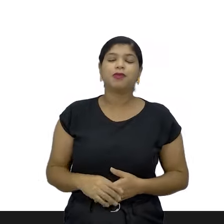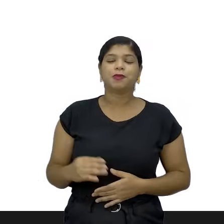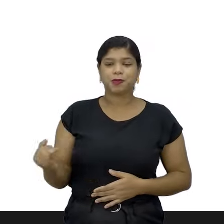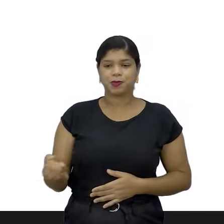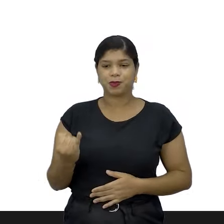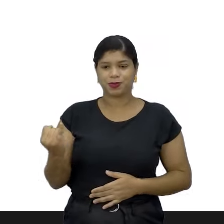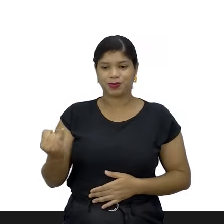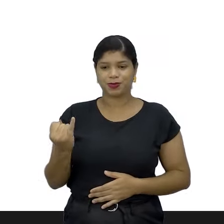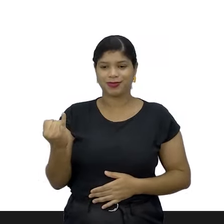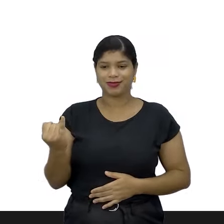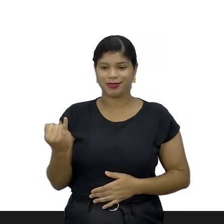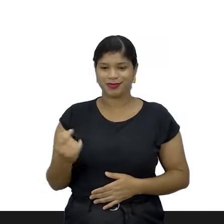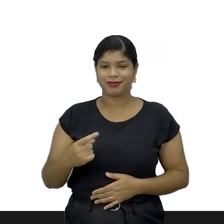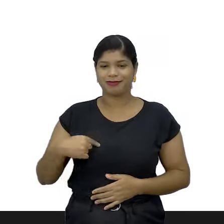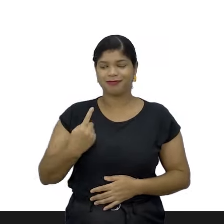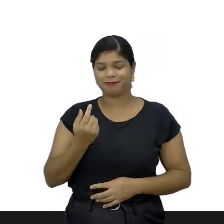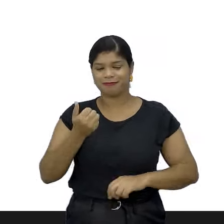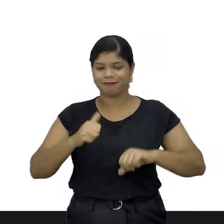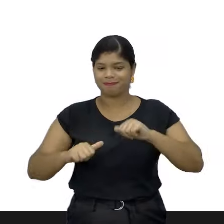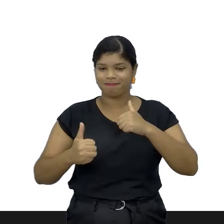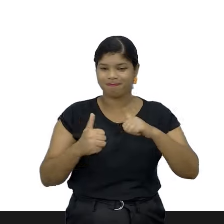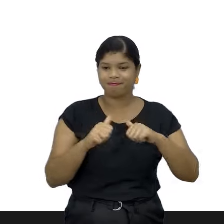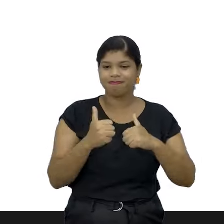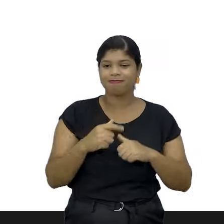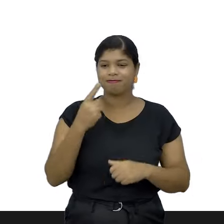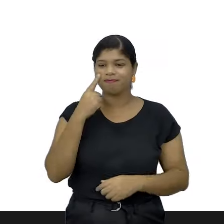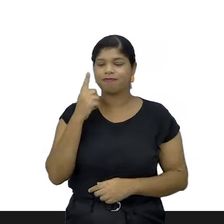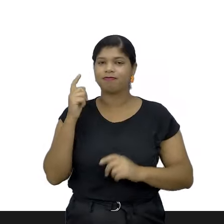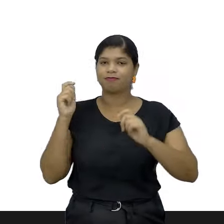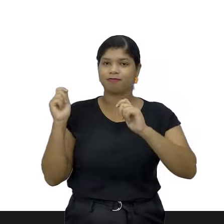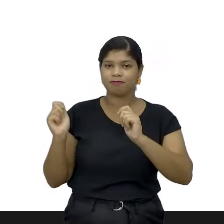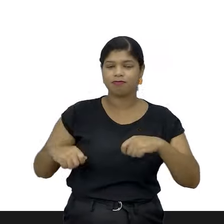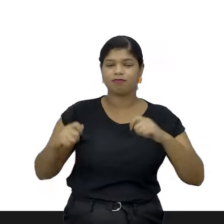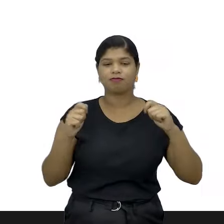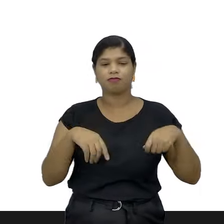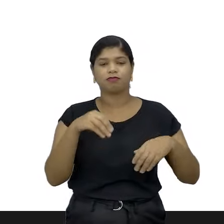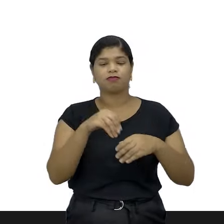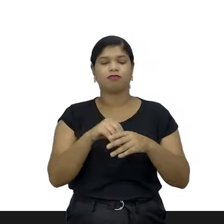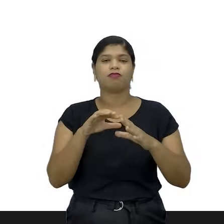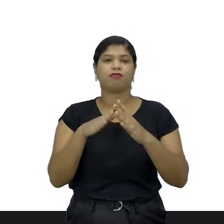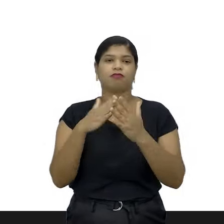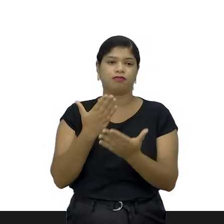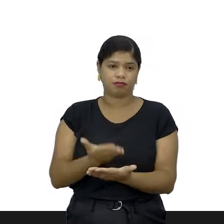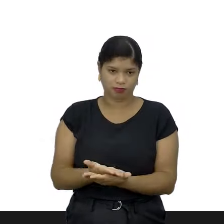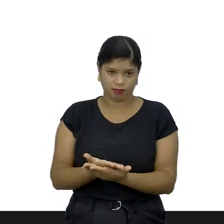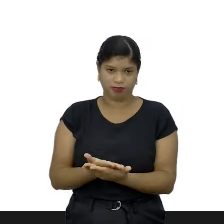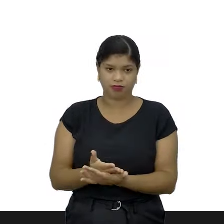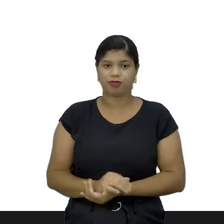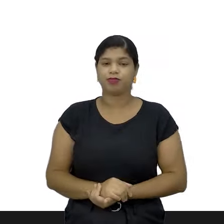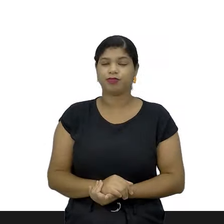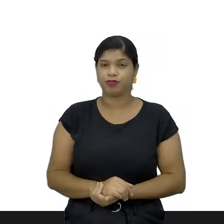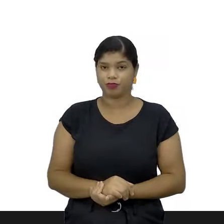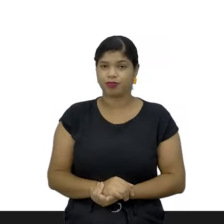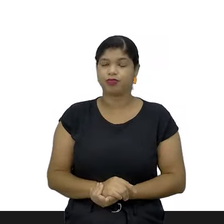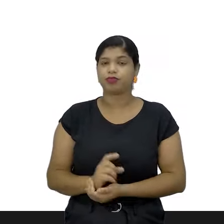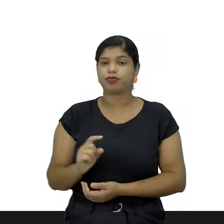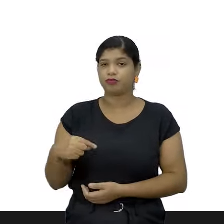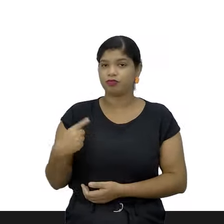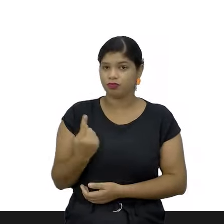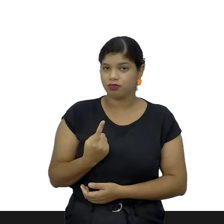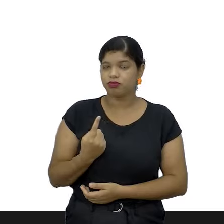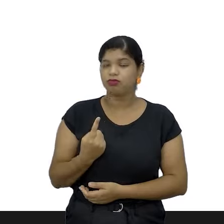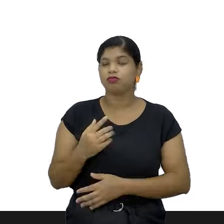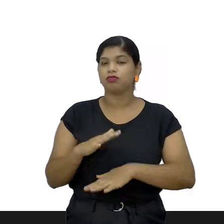que vocês analisem, vejam as possibilidades desse trabalho aí na escola, né? Nós estamos num programa de recuperação